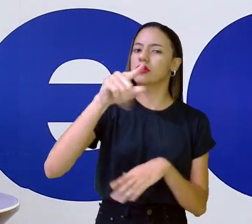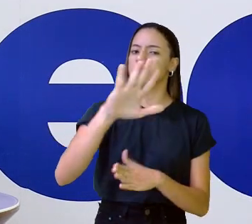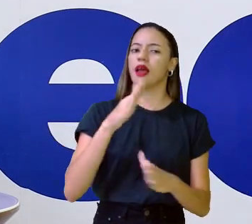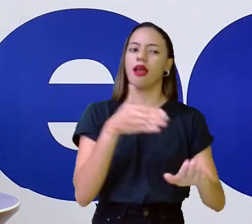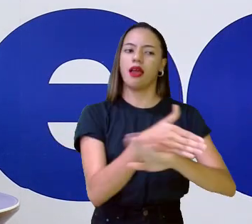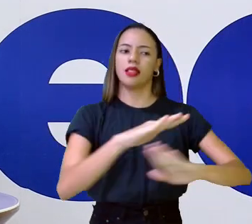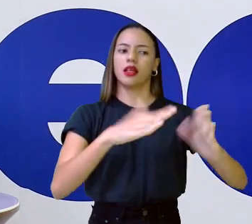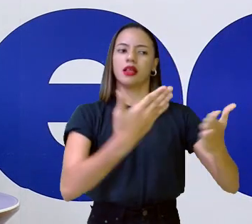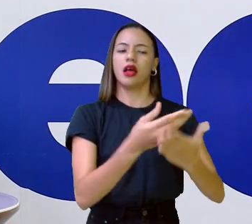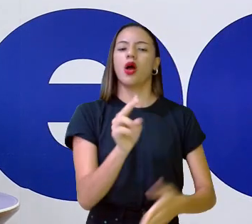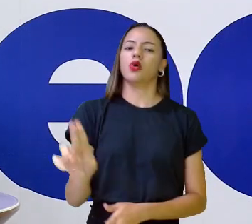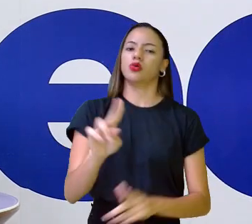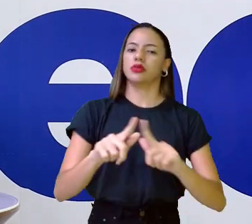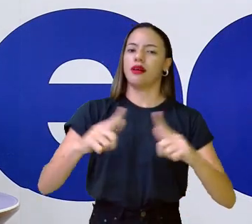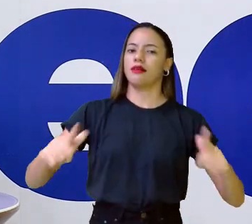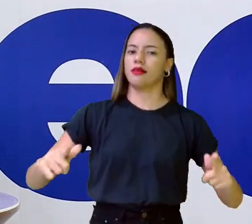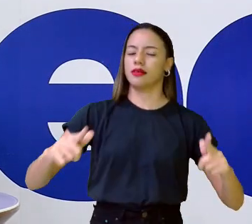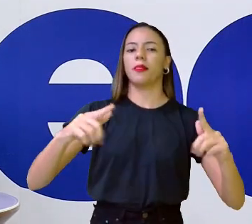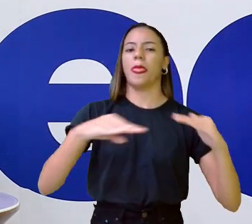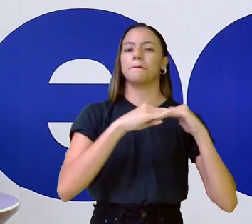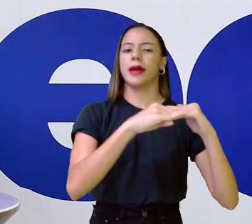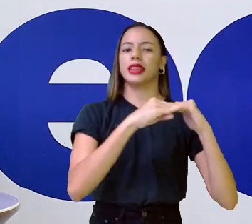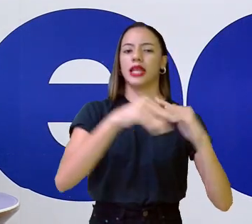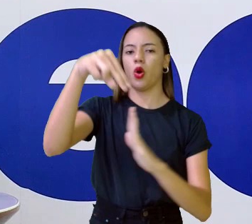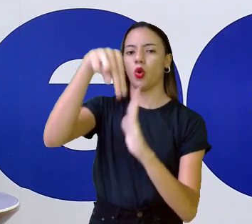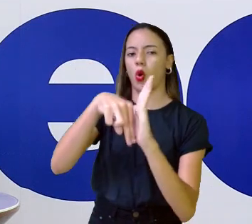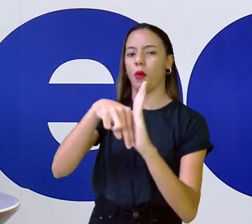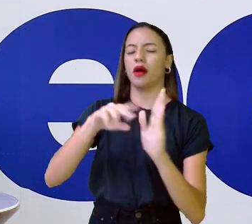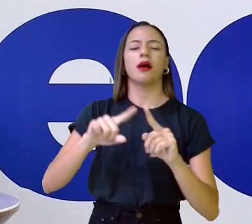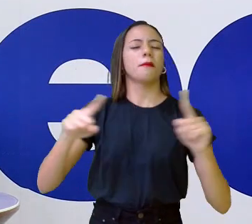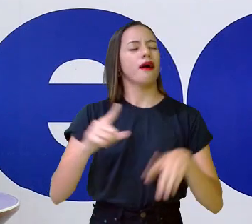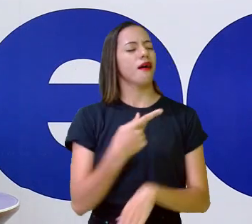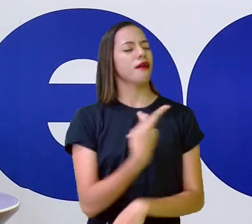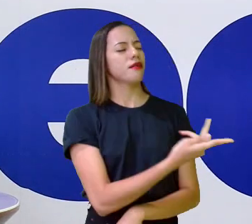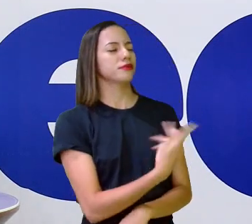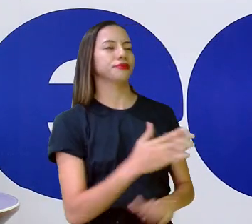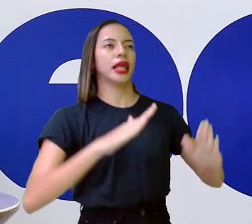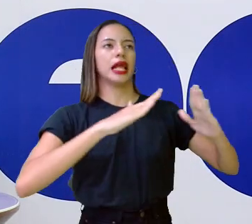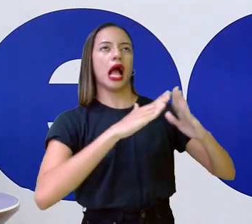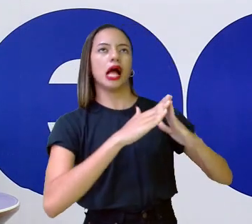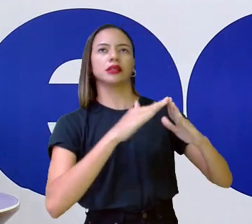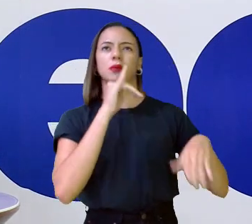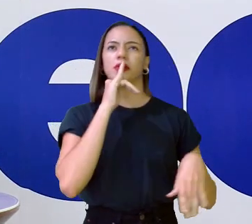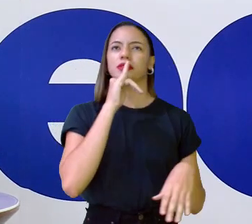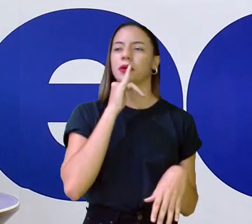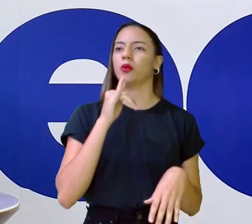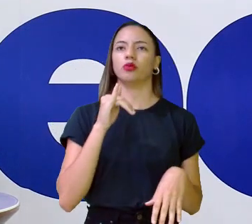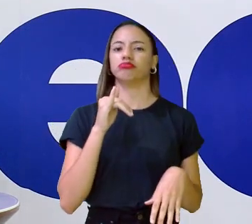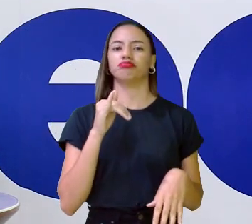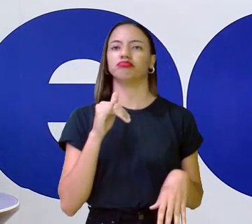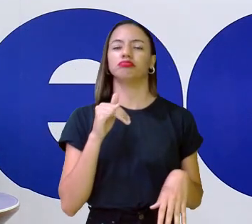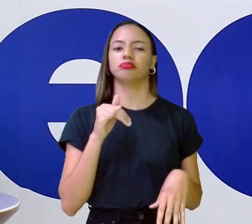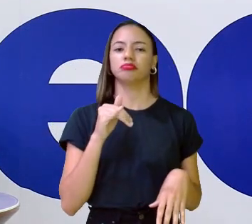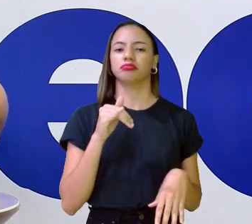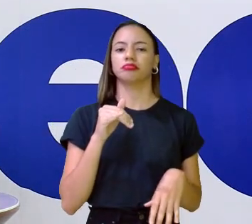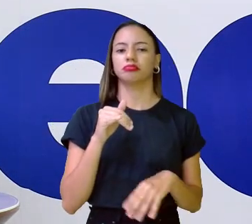norma padrão da língua. Mas então, professora Adriana, quando a gente está em casa, despreocupado com a norma padrão, ou então quando a gente